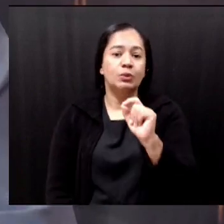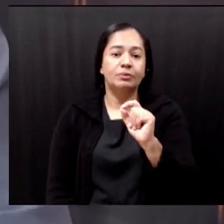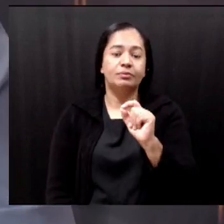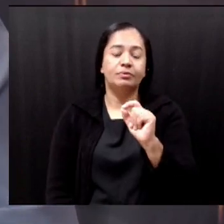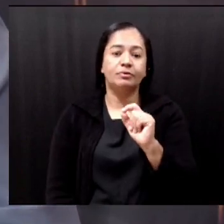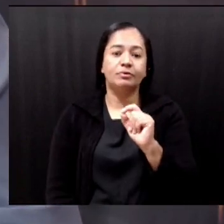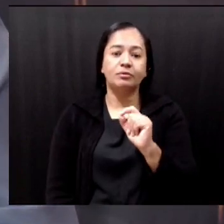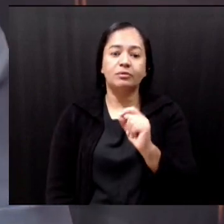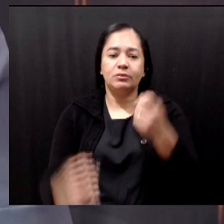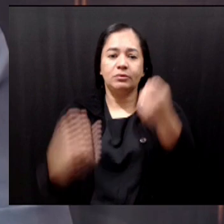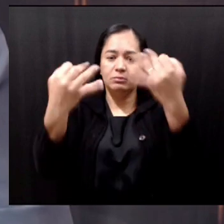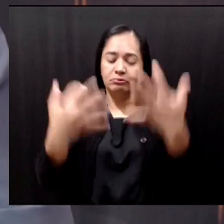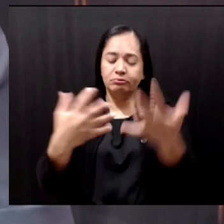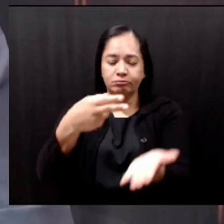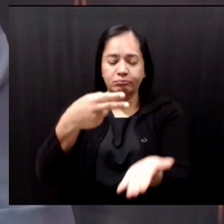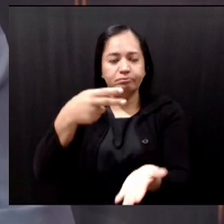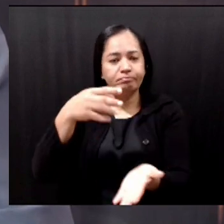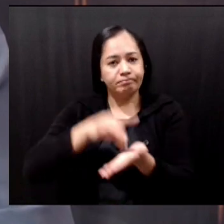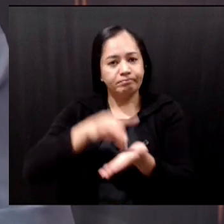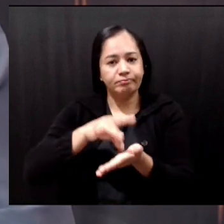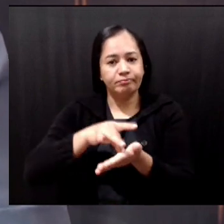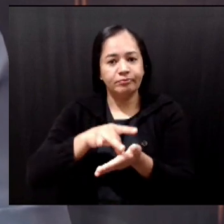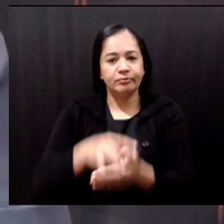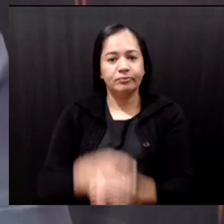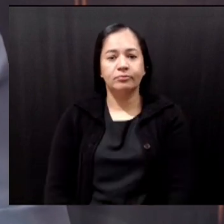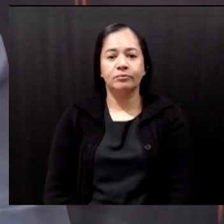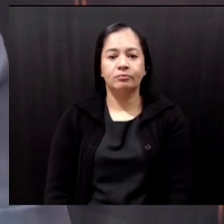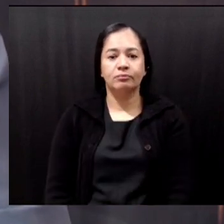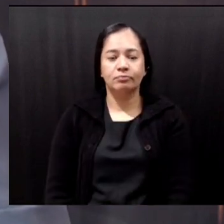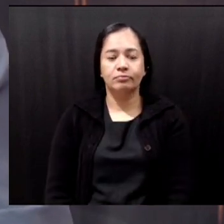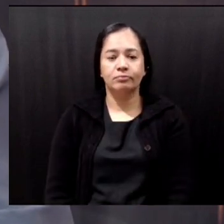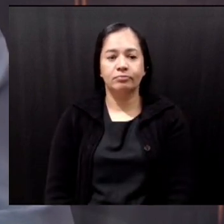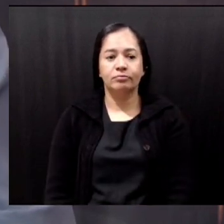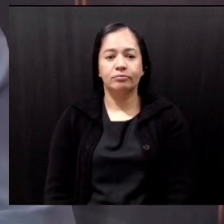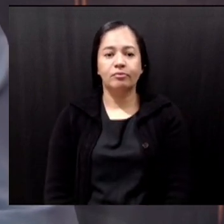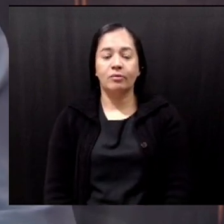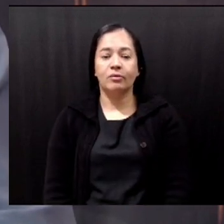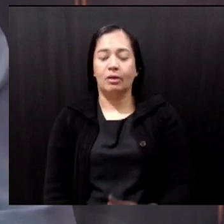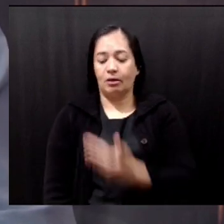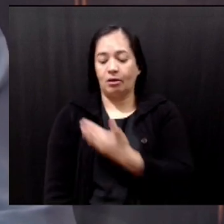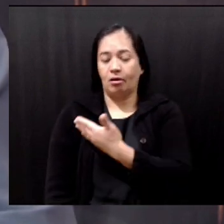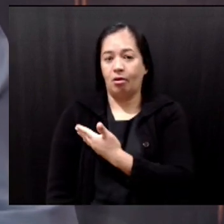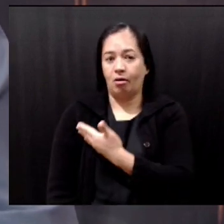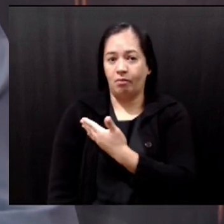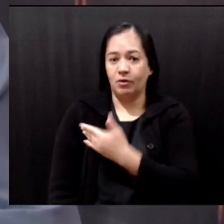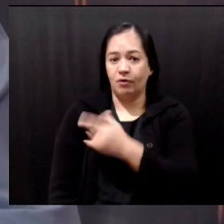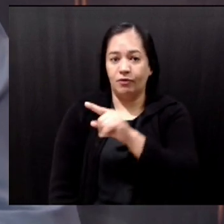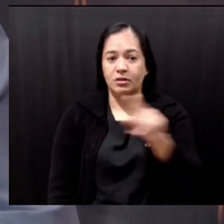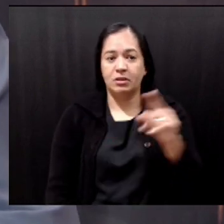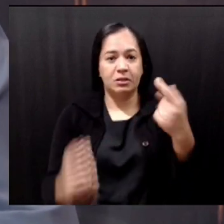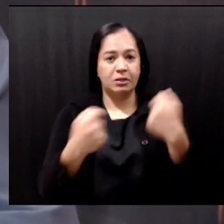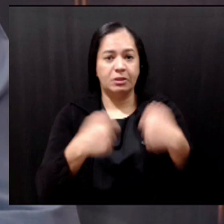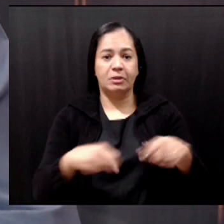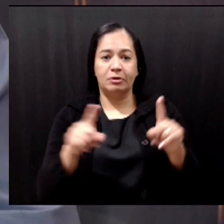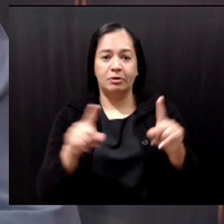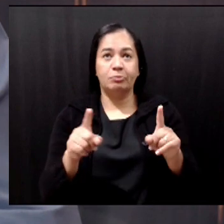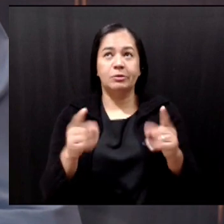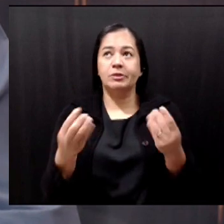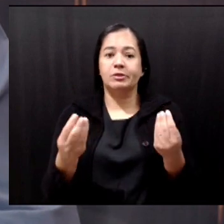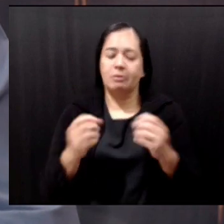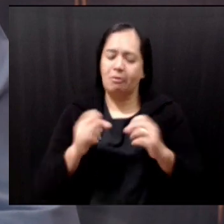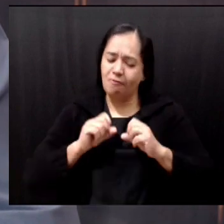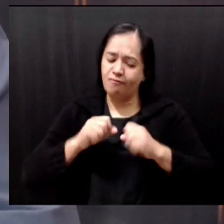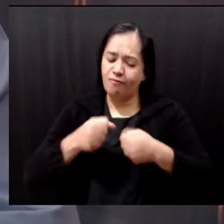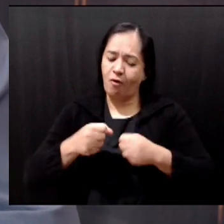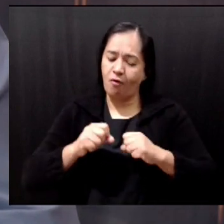mesmo. Existe a amizade onde você não vai precisar de tanto esforço e não